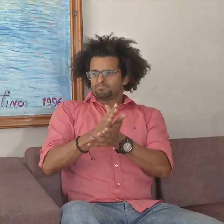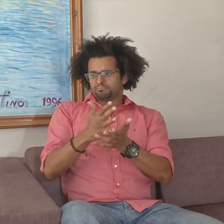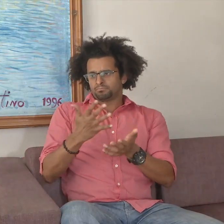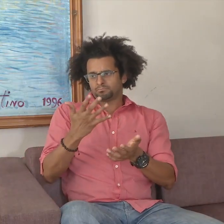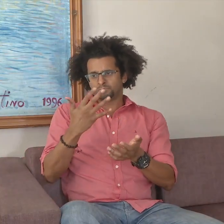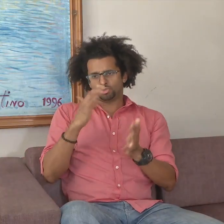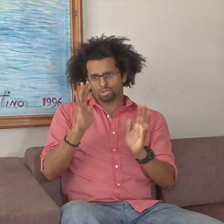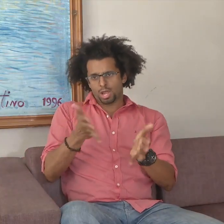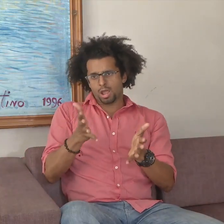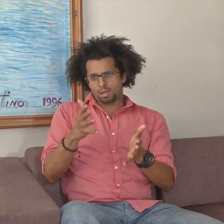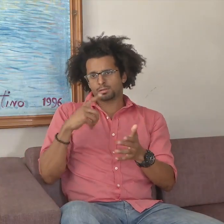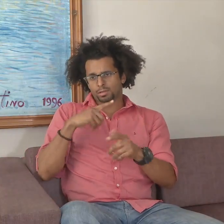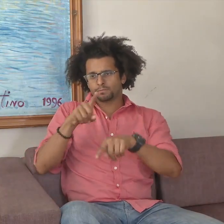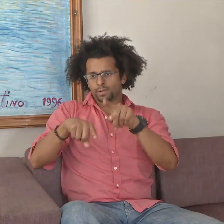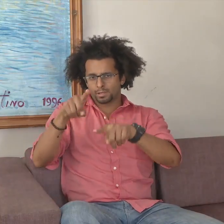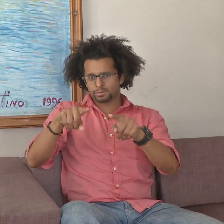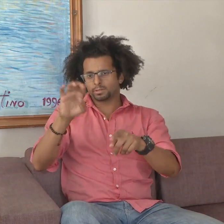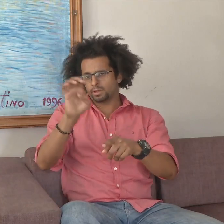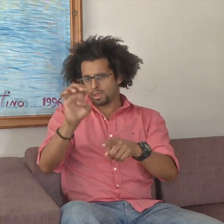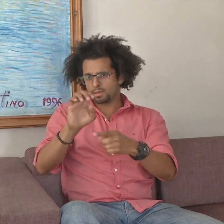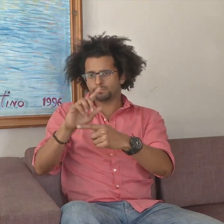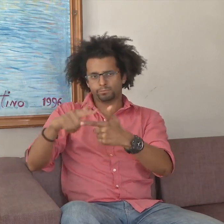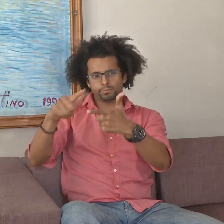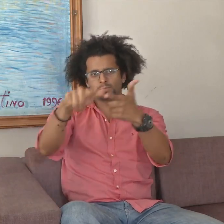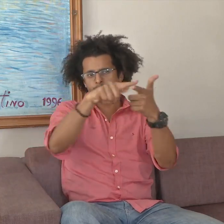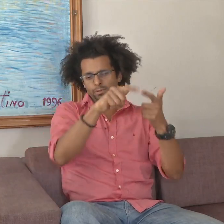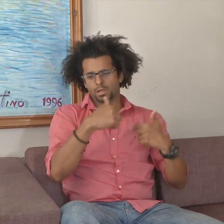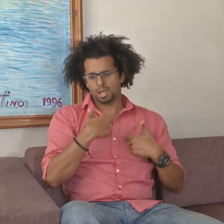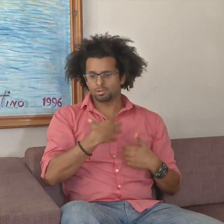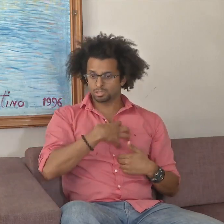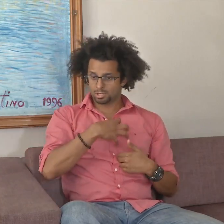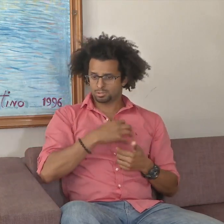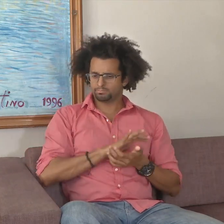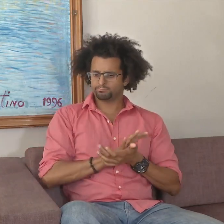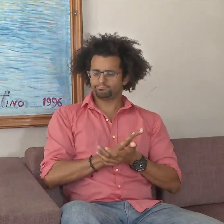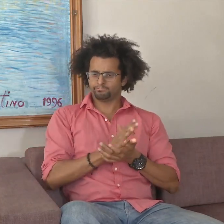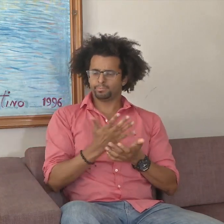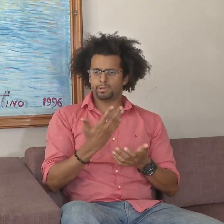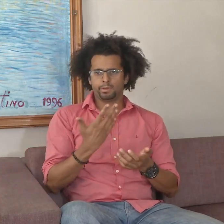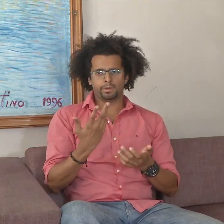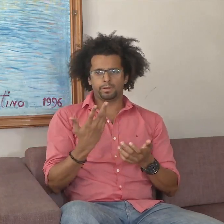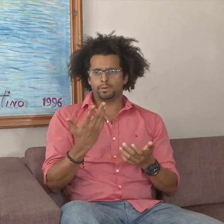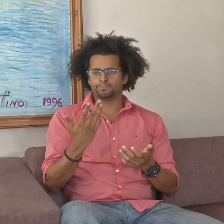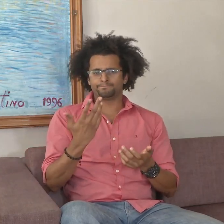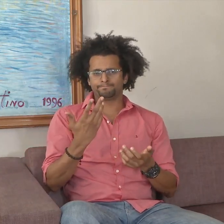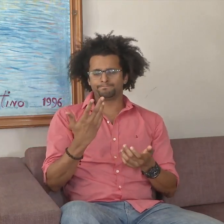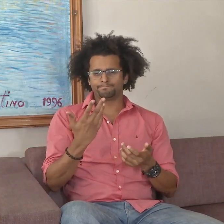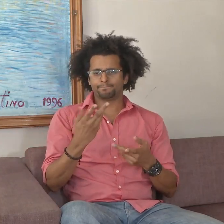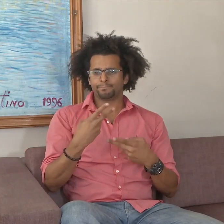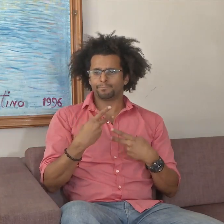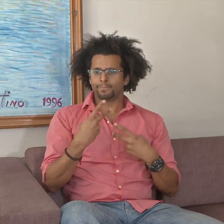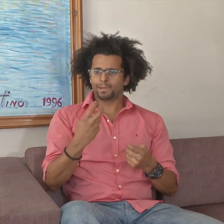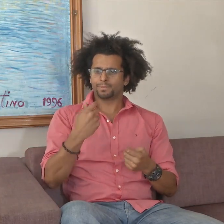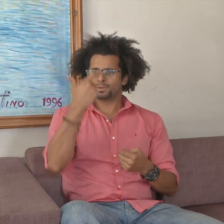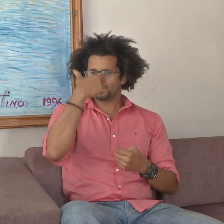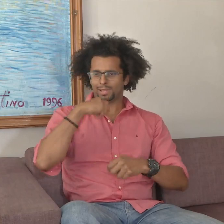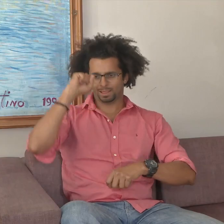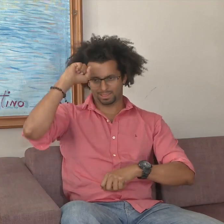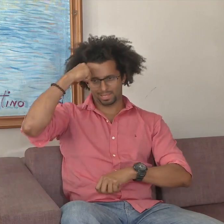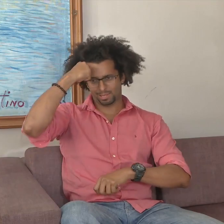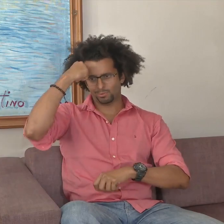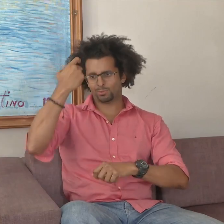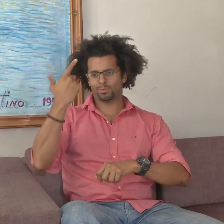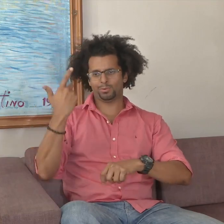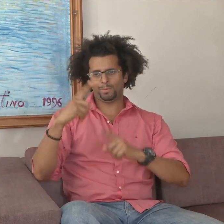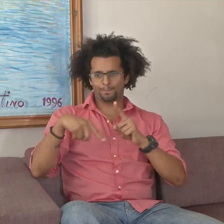Então, é verdade, eu sinto preconceito, já senti de várias formas, vários problemas, opressões.